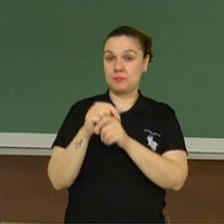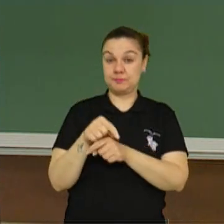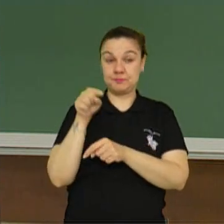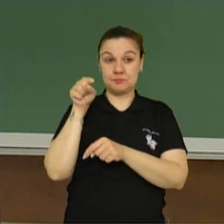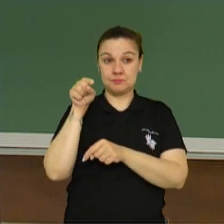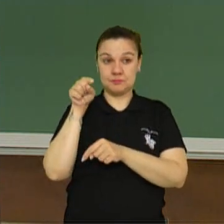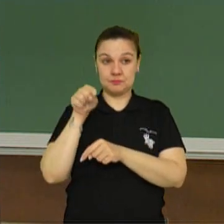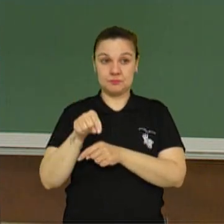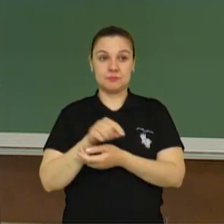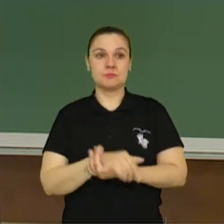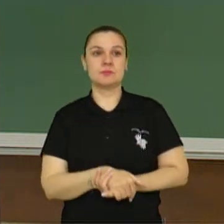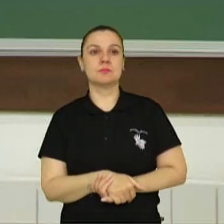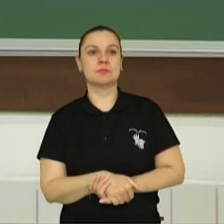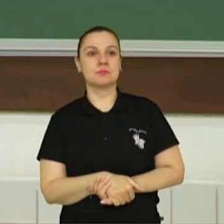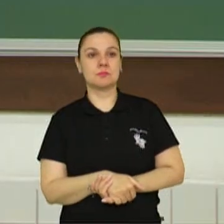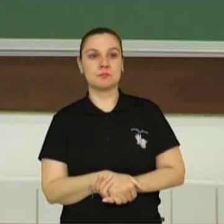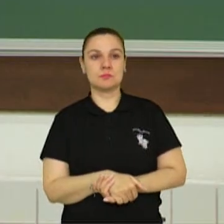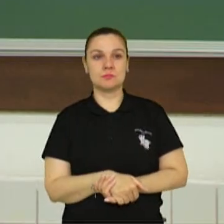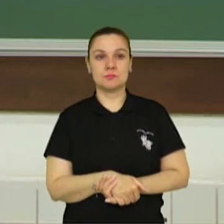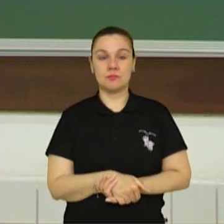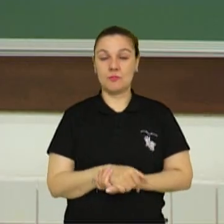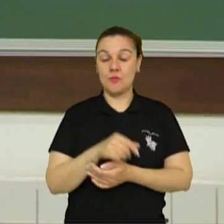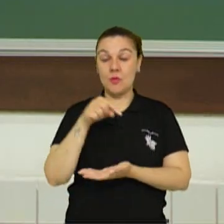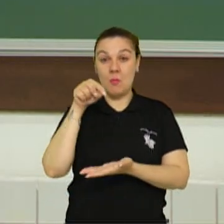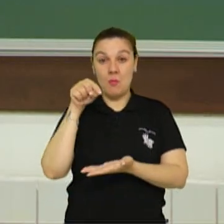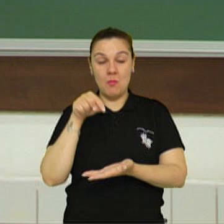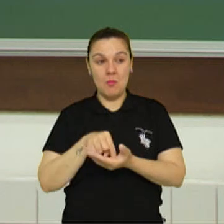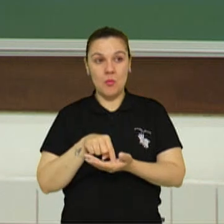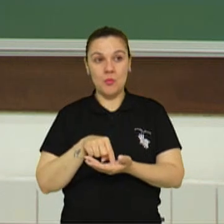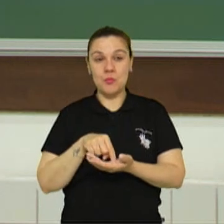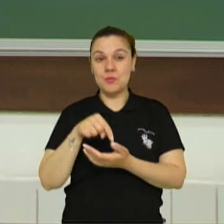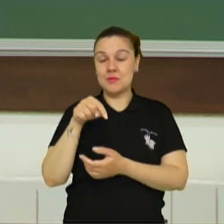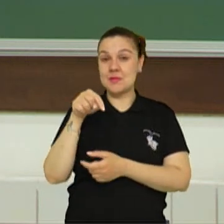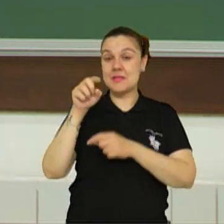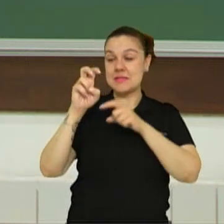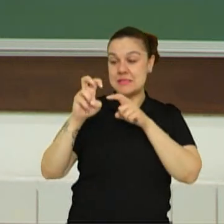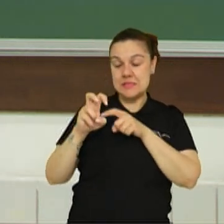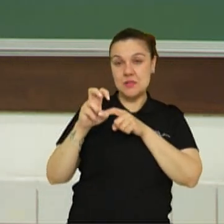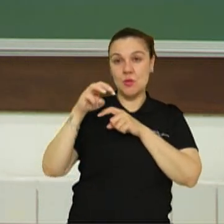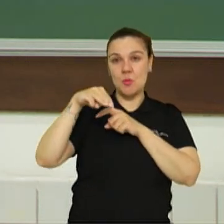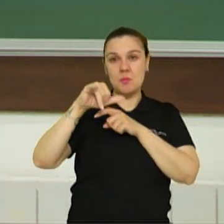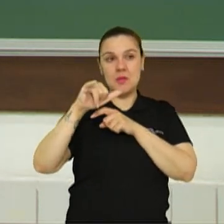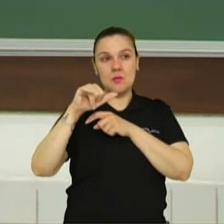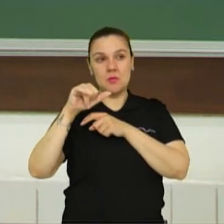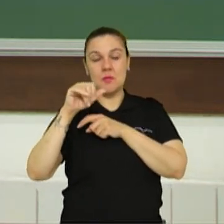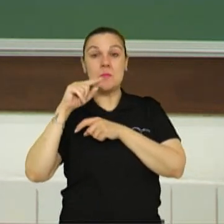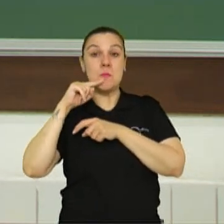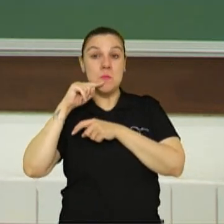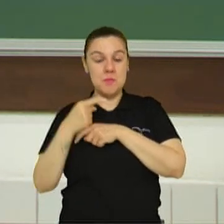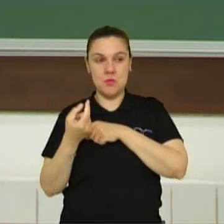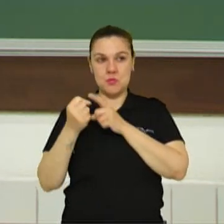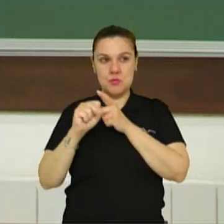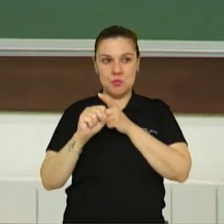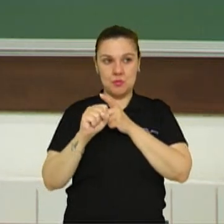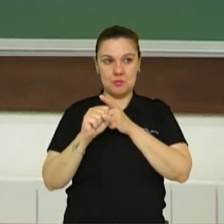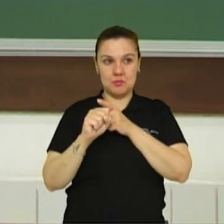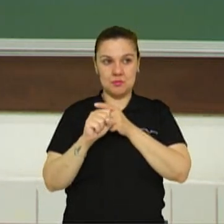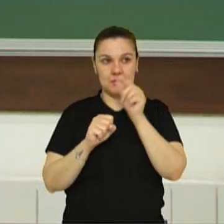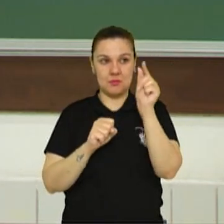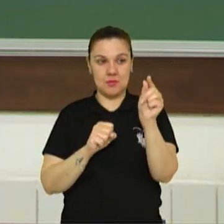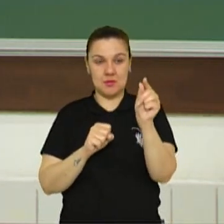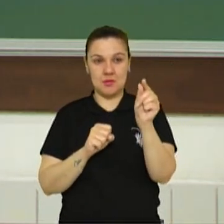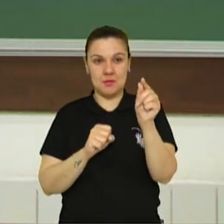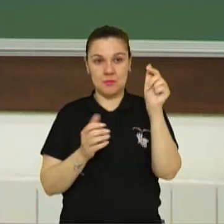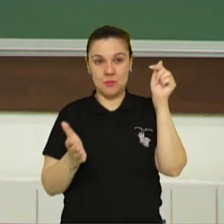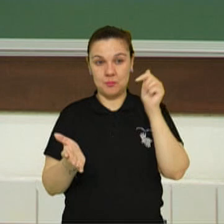Essa informação é bem importante, o ponto de contato é de 5 milissegundos. É como se eu pegasse 1000 e pegasse 5 desse